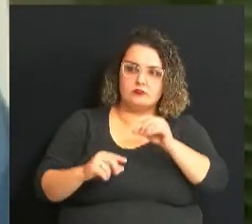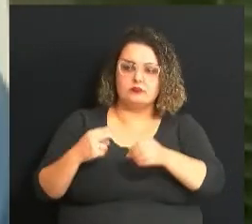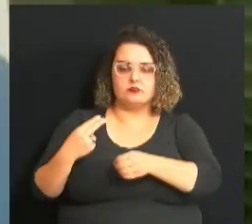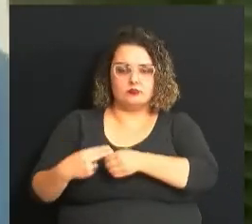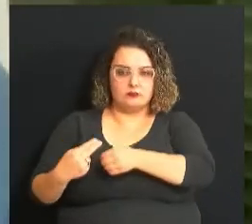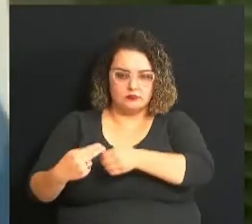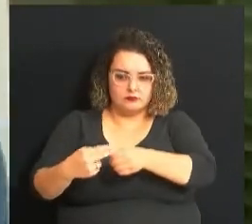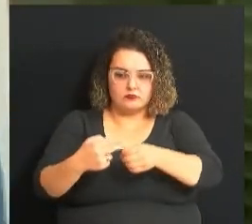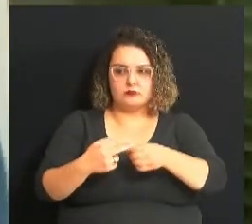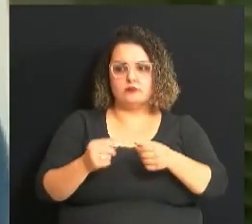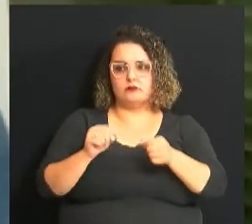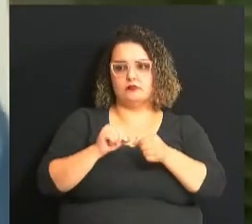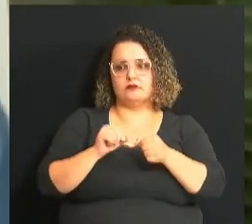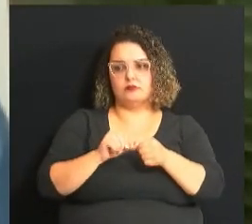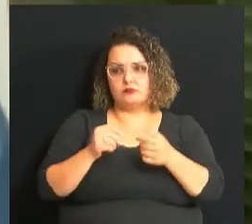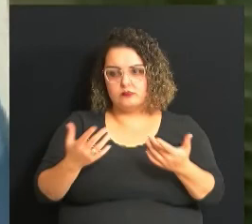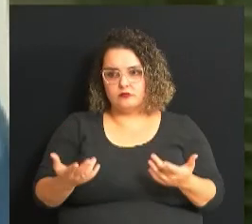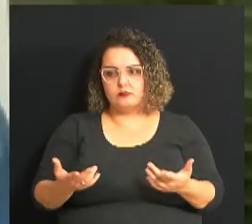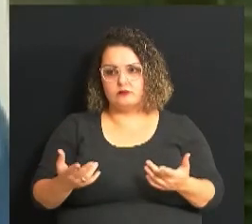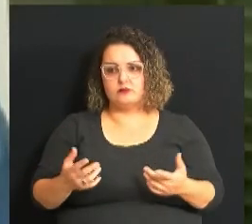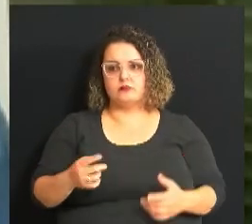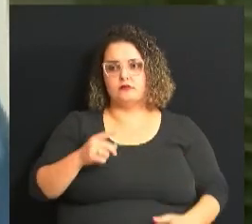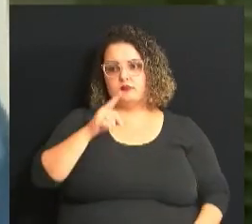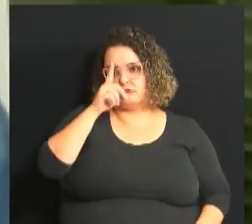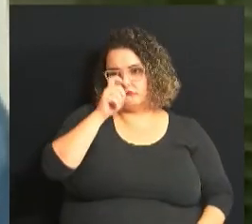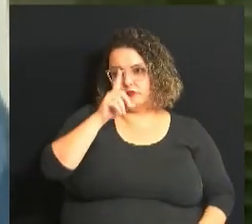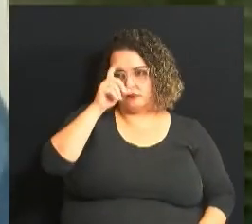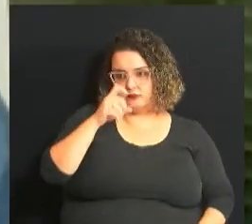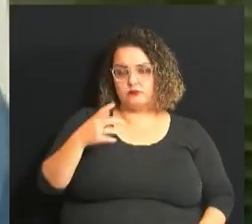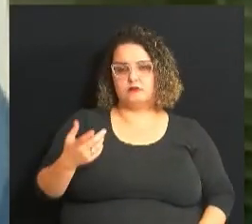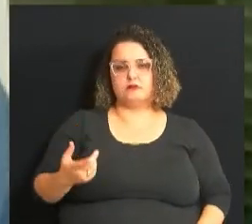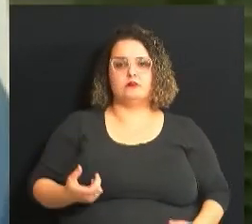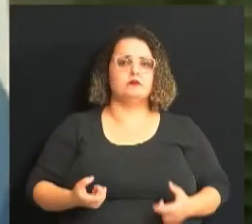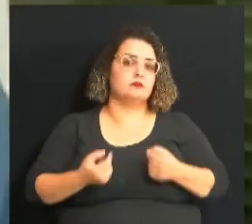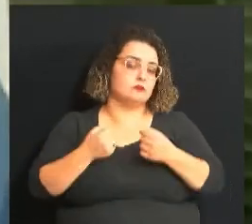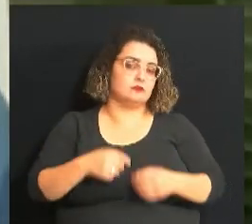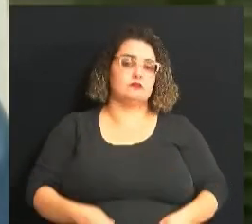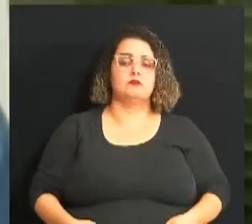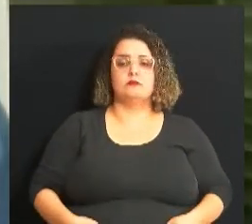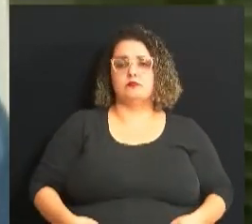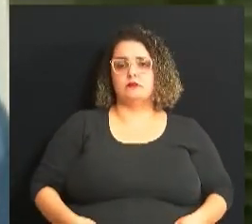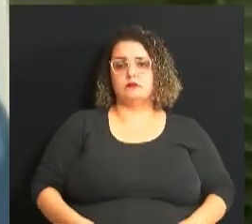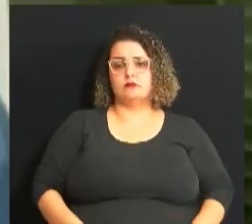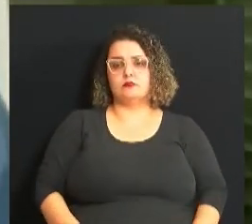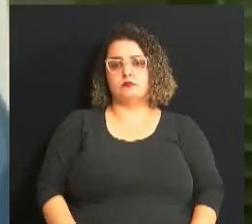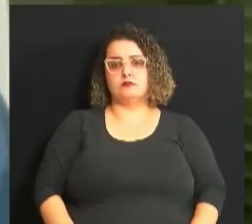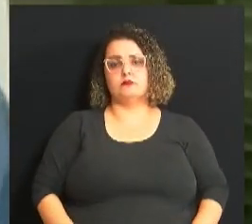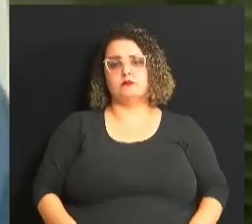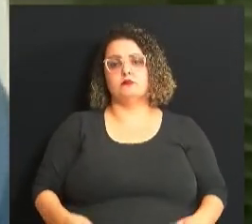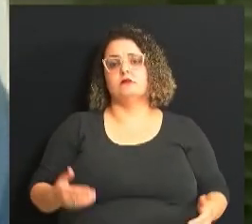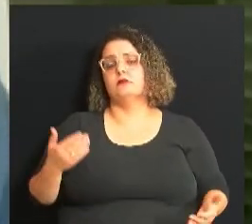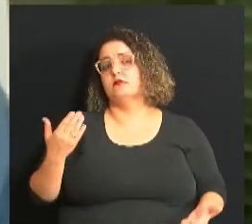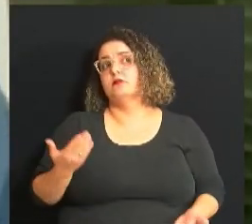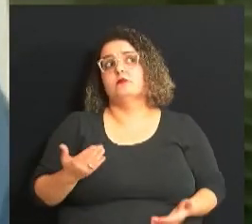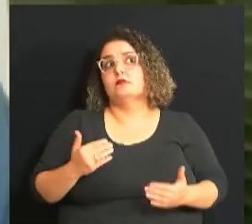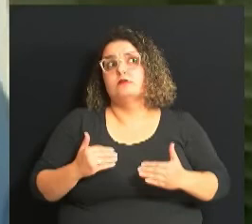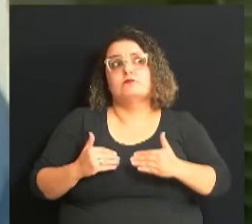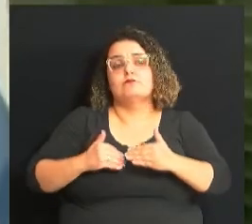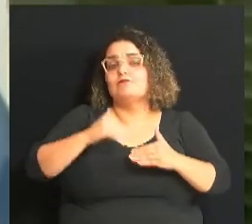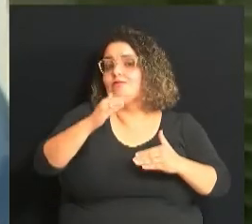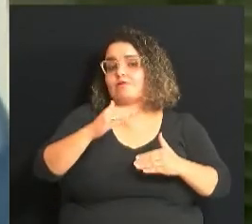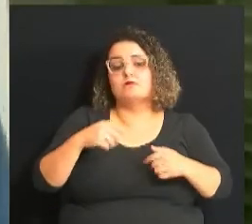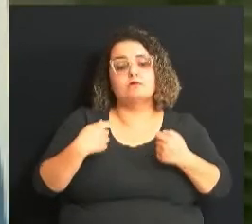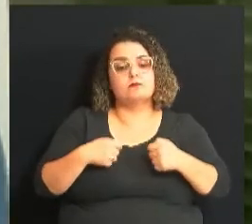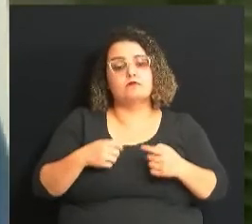se faça com um hospital de câncer em Campinas, mas já está passando do momento de necessidade. A gente tem um atendimento